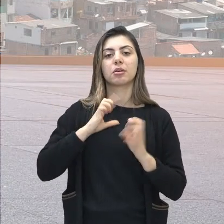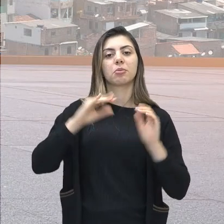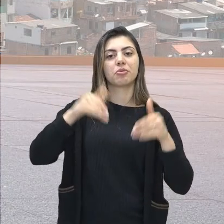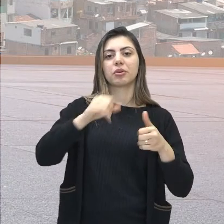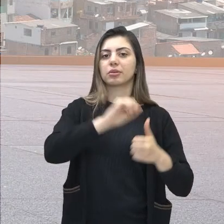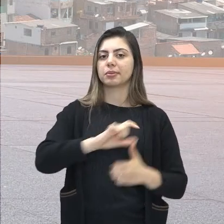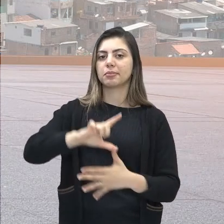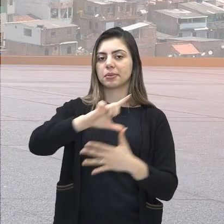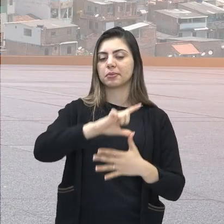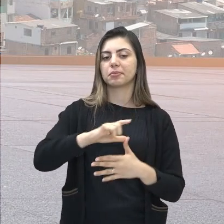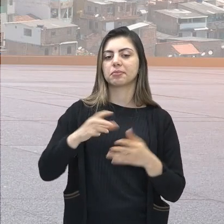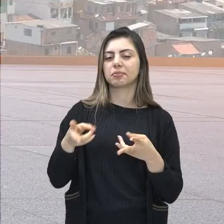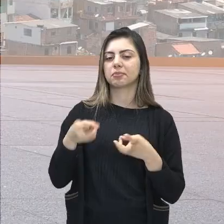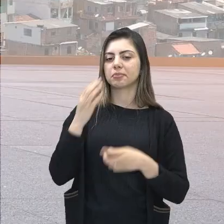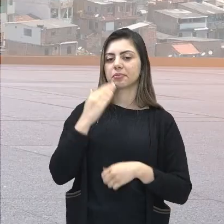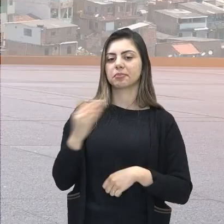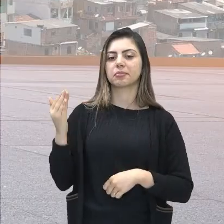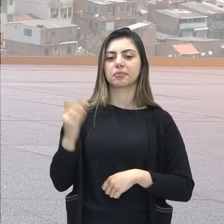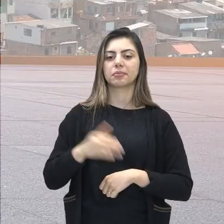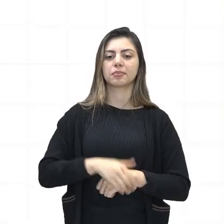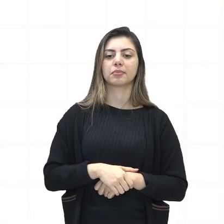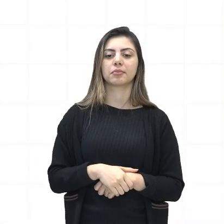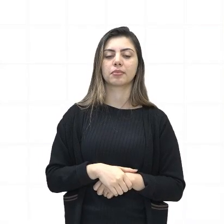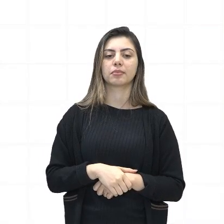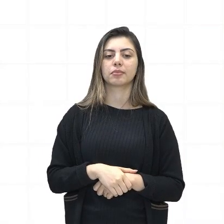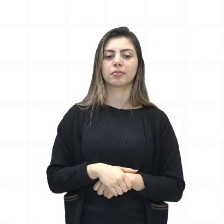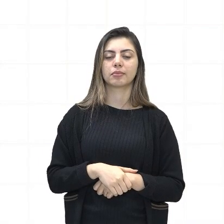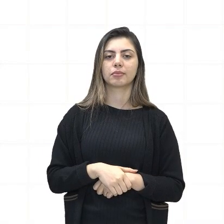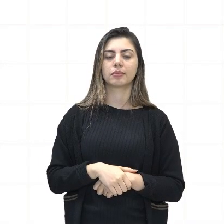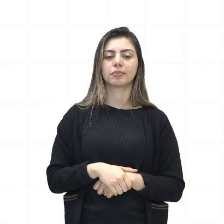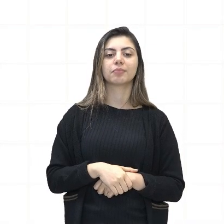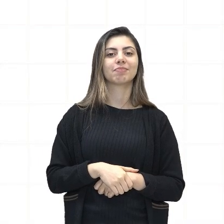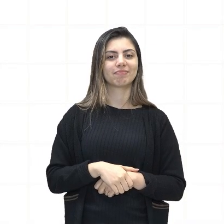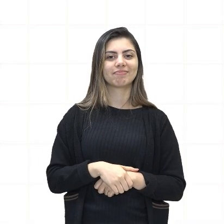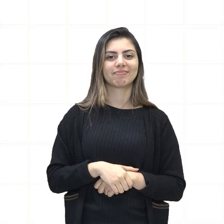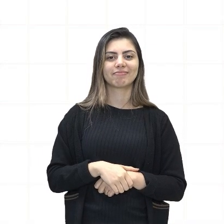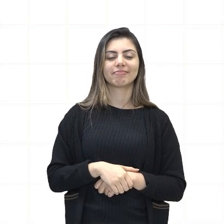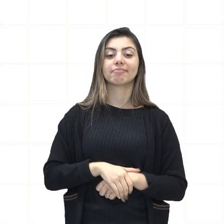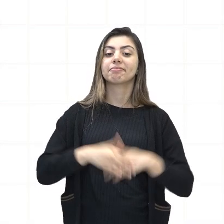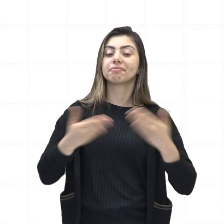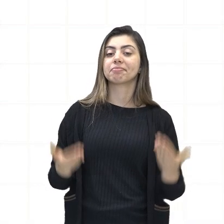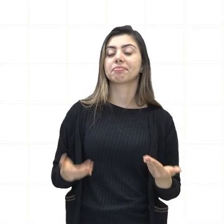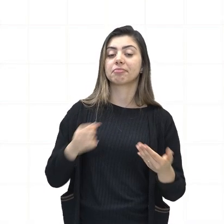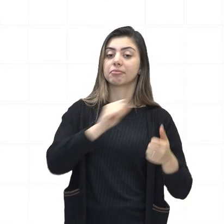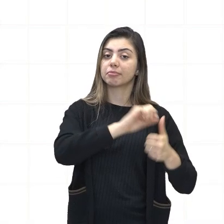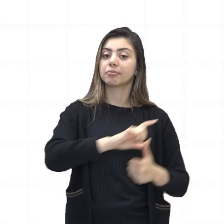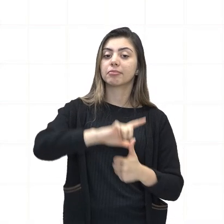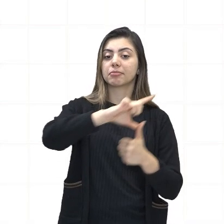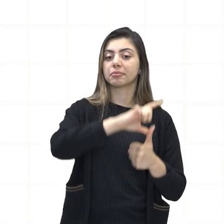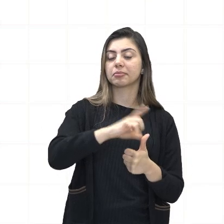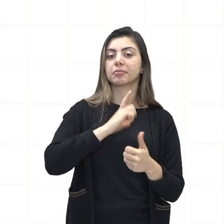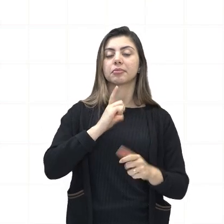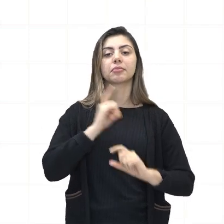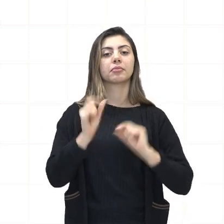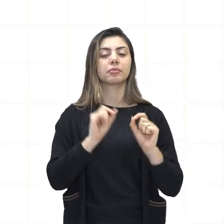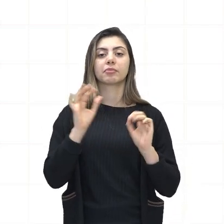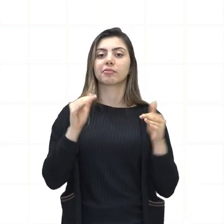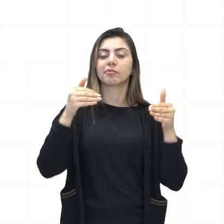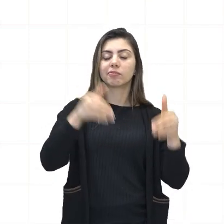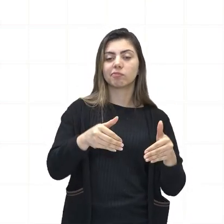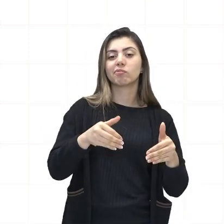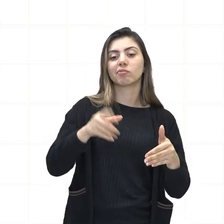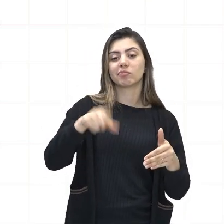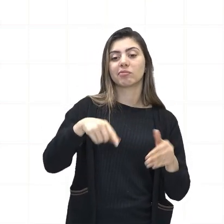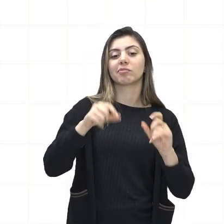América Latina. Acompanhe comigo. Vamos lá? Olha só. Então, na América Latina, a gente tem uma concentração de renda